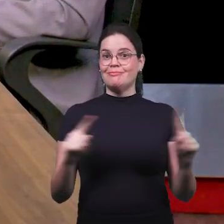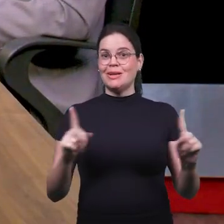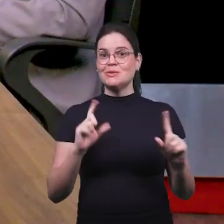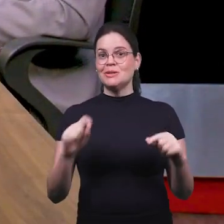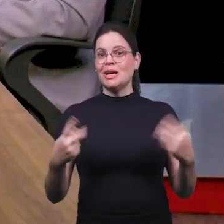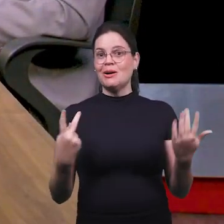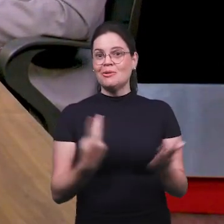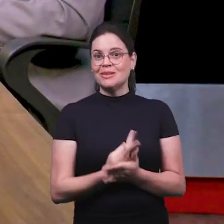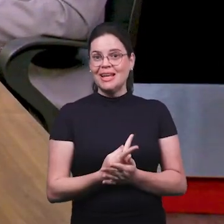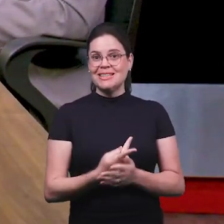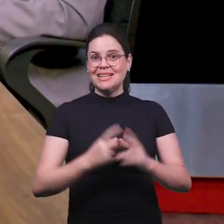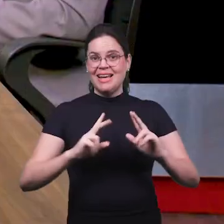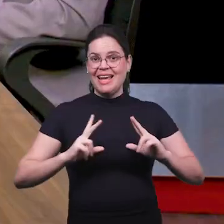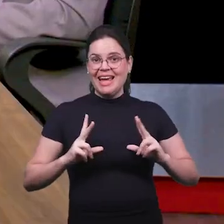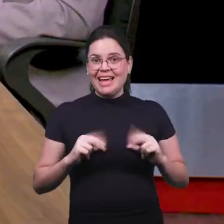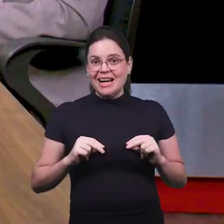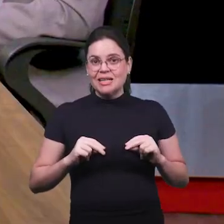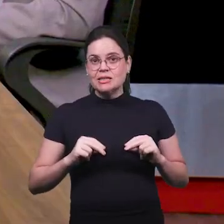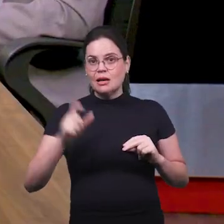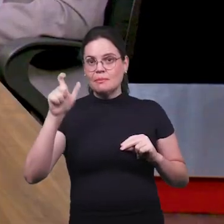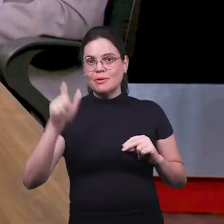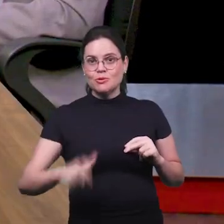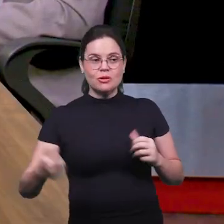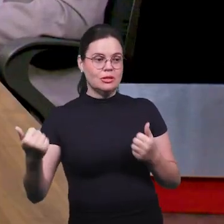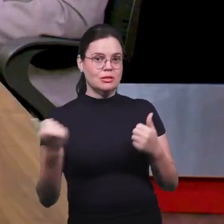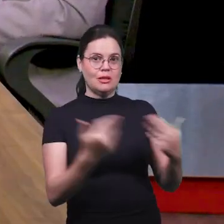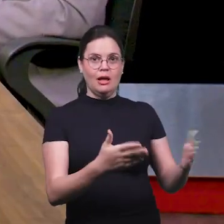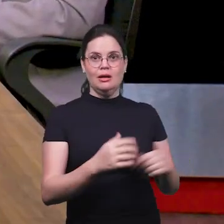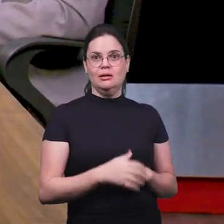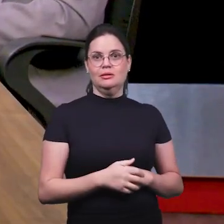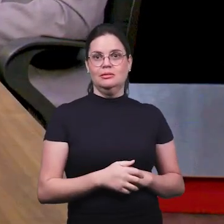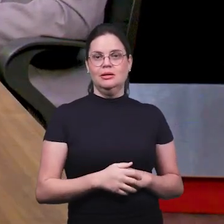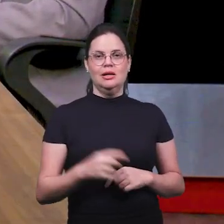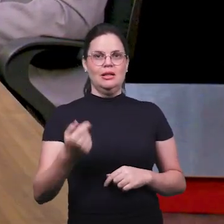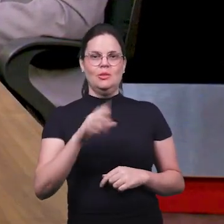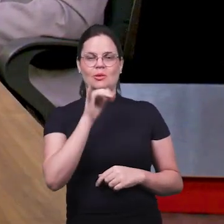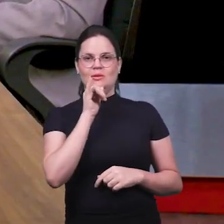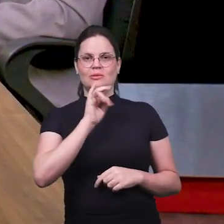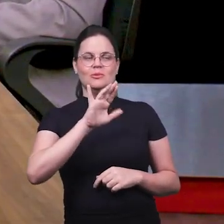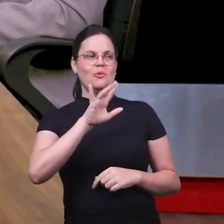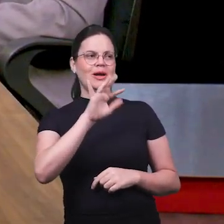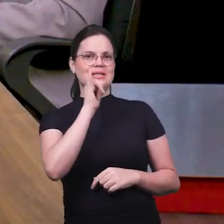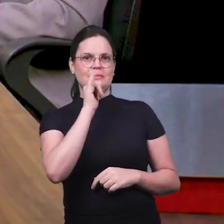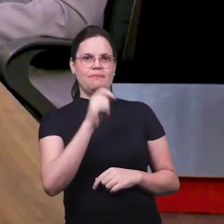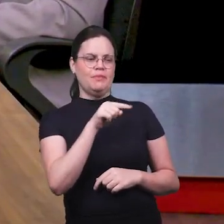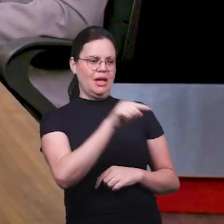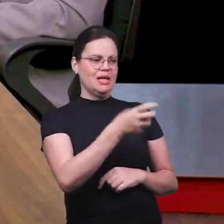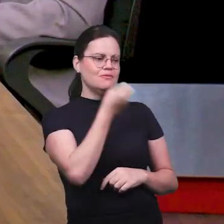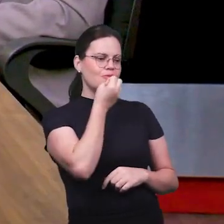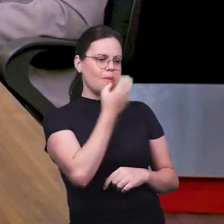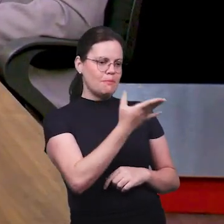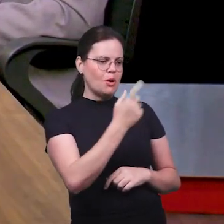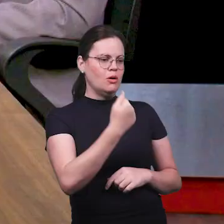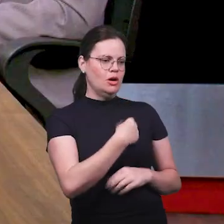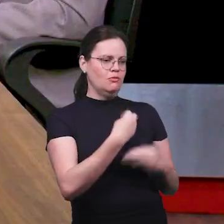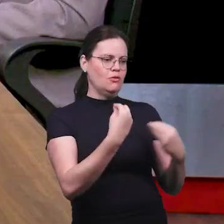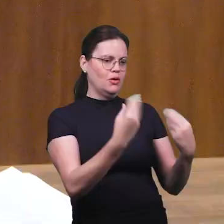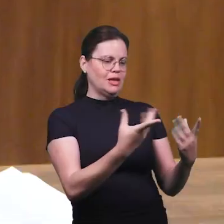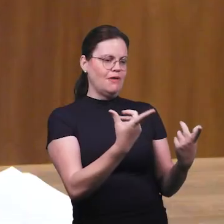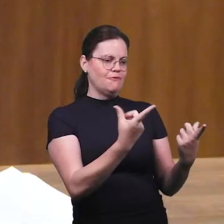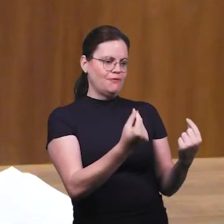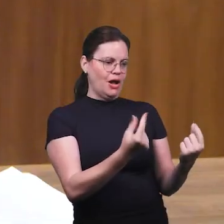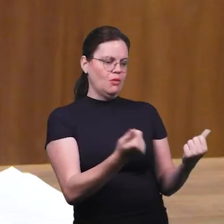não é por mérito dos herdeiros. Eu vou transmitir para esse herdeiro porque ele fez algo de bom, eu vou deixar esses bens, esses valores para